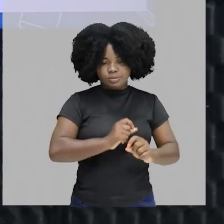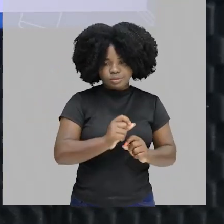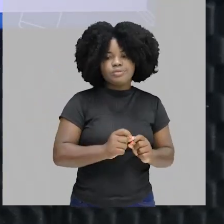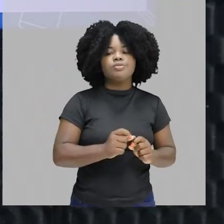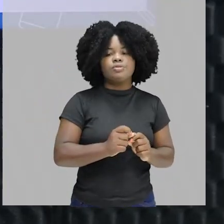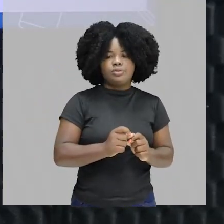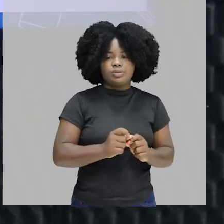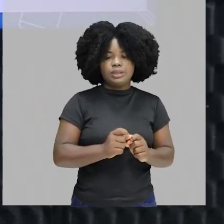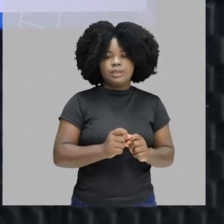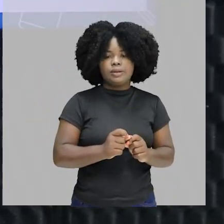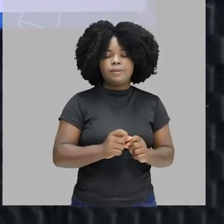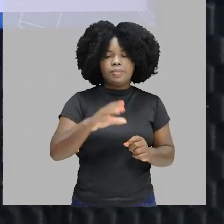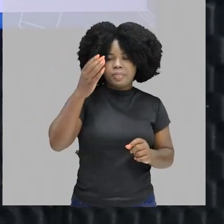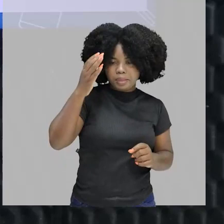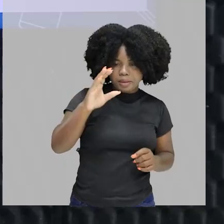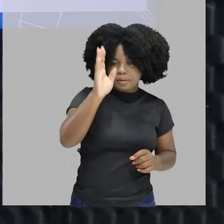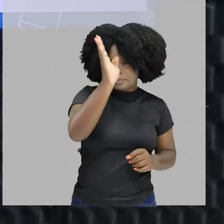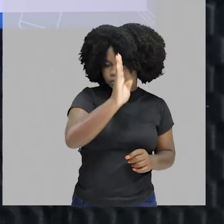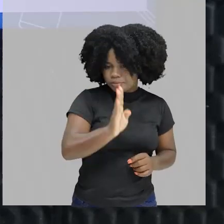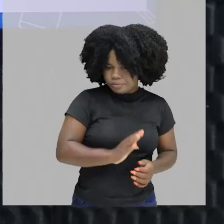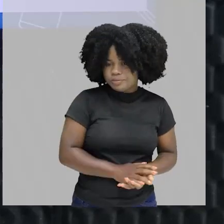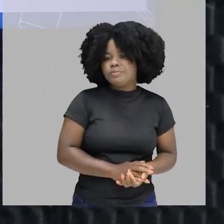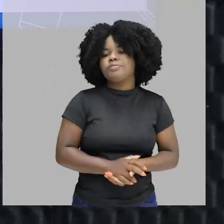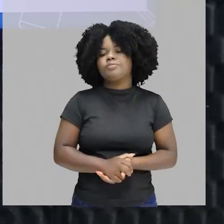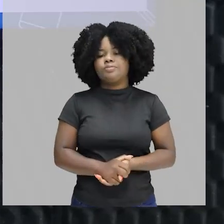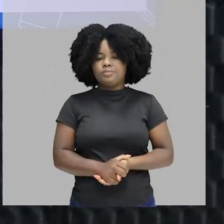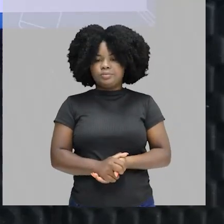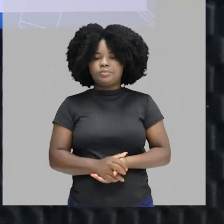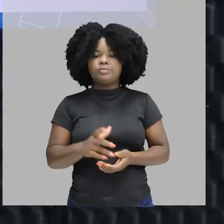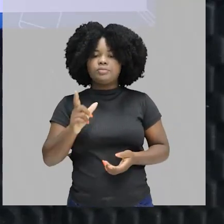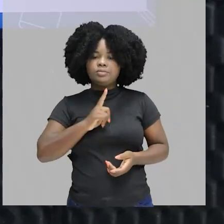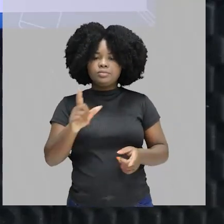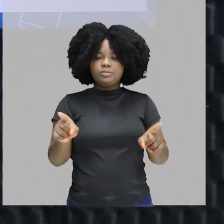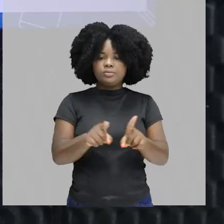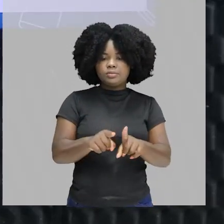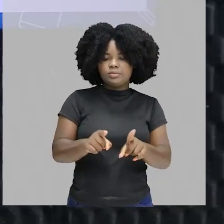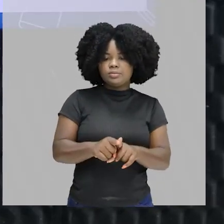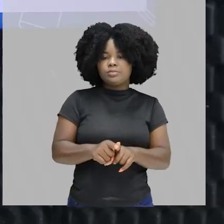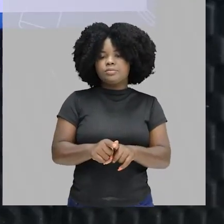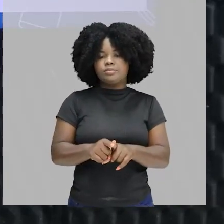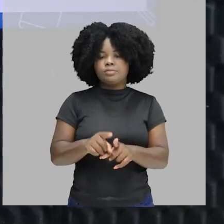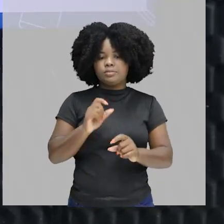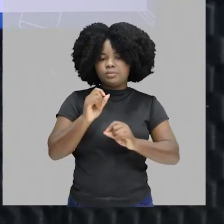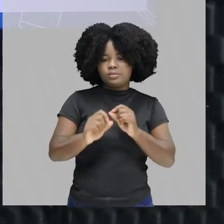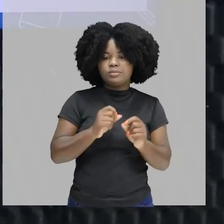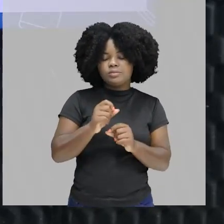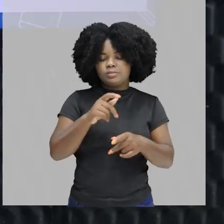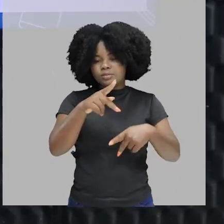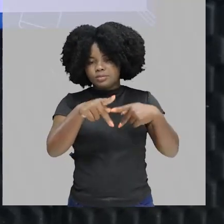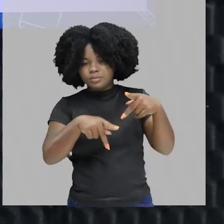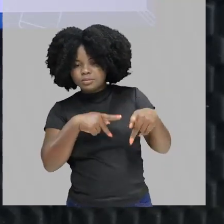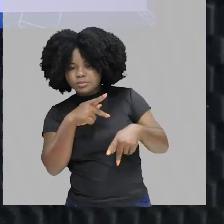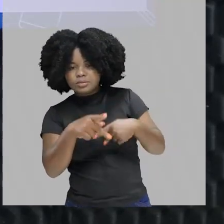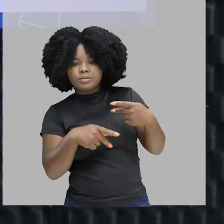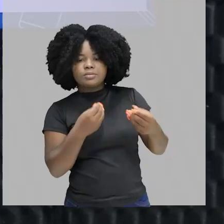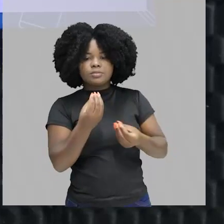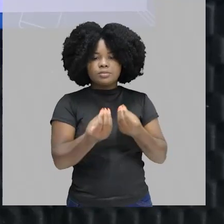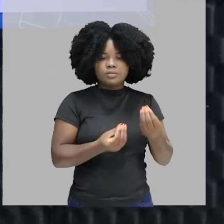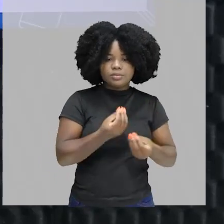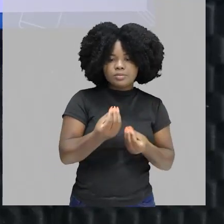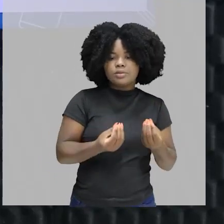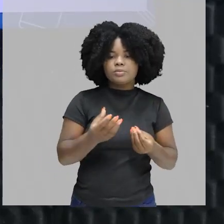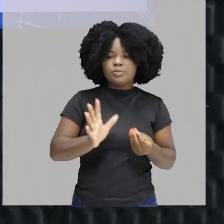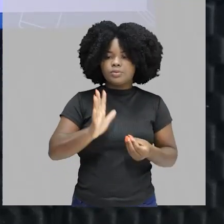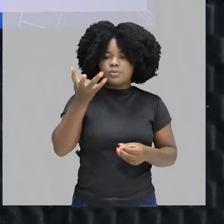desse processo e, claro, vamos falar do deslocamento das populações, principalmente do espaço rural para o